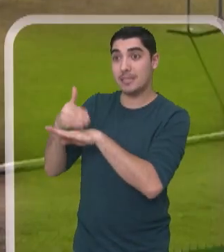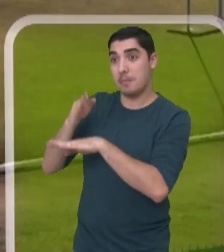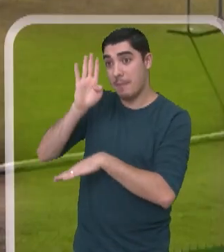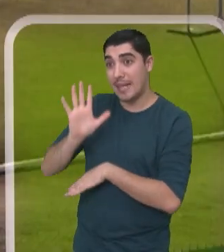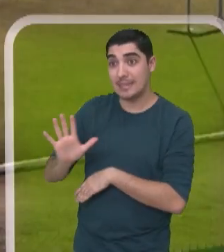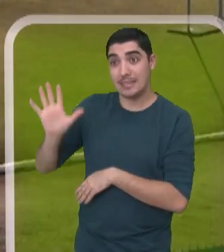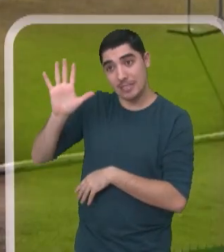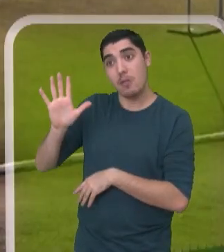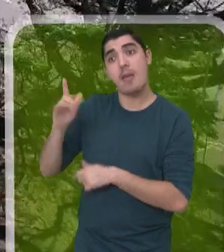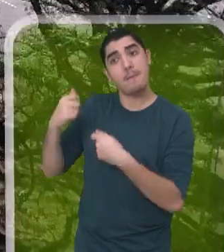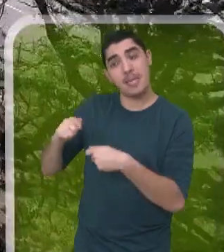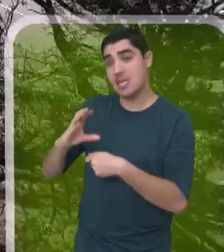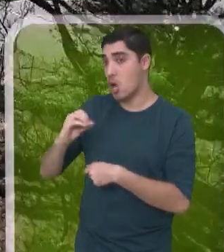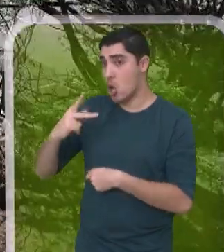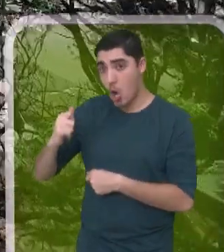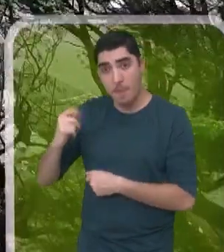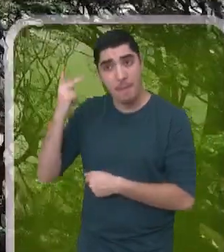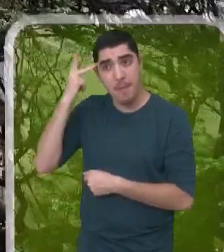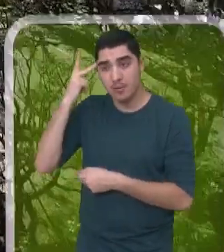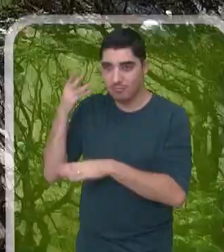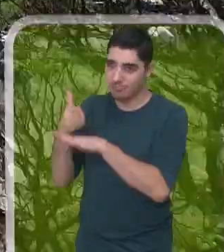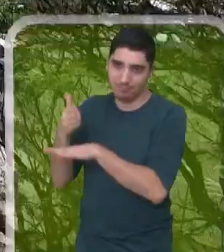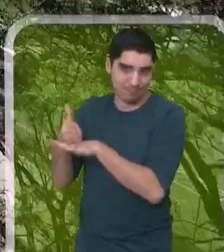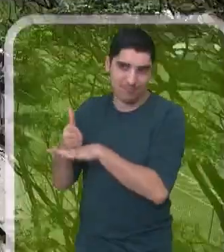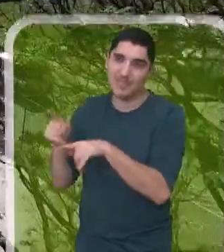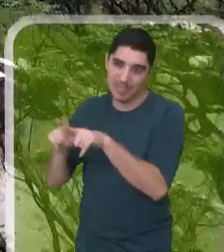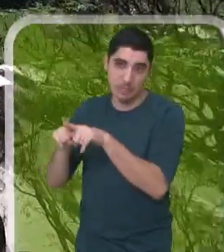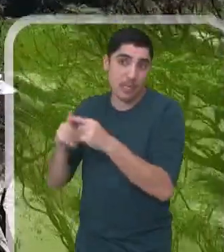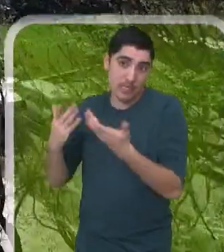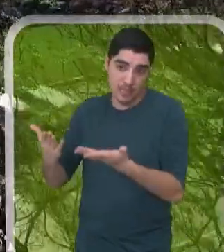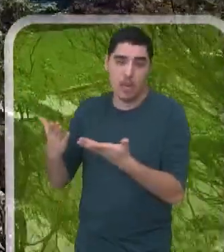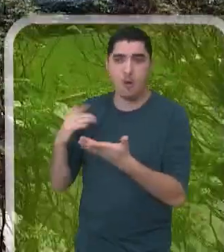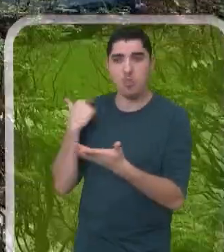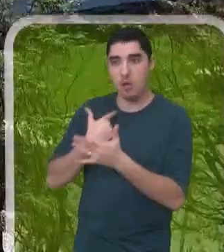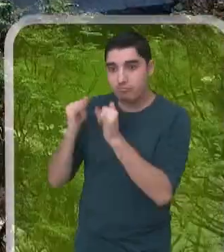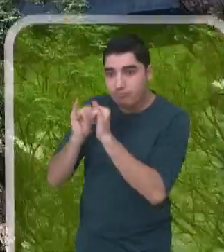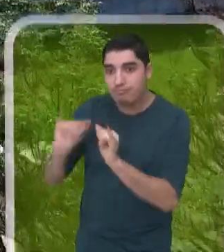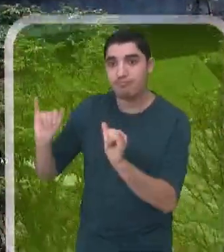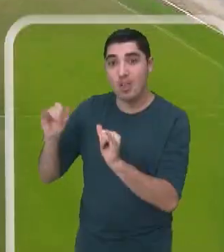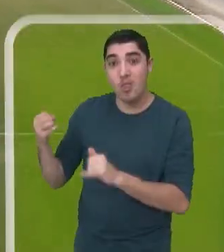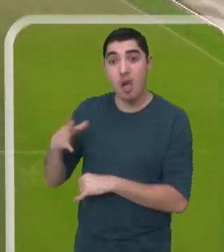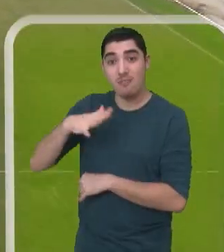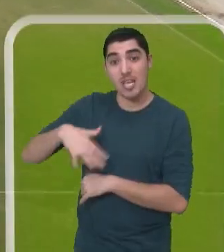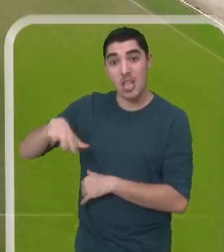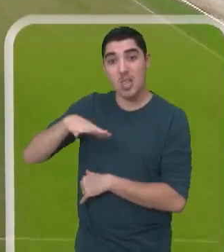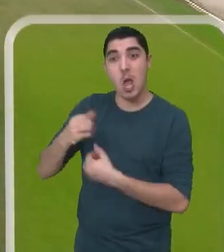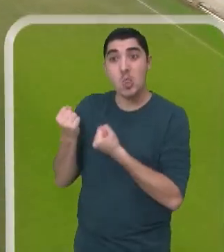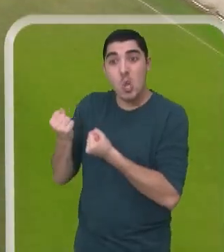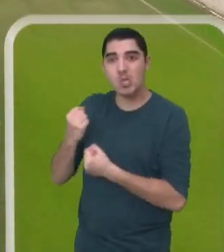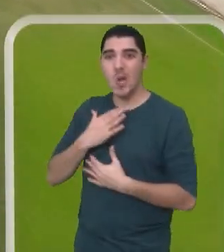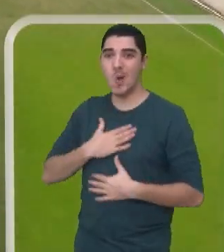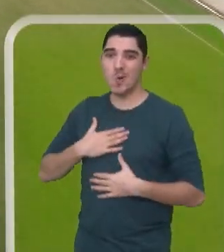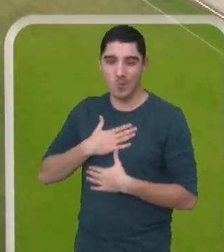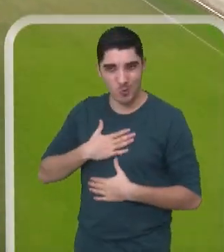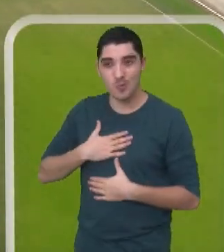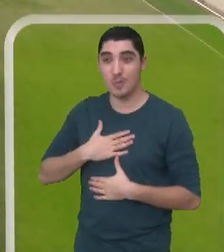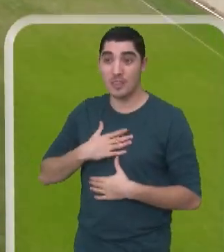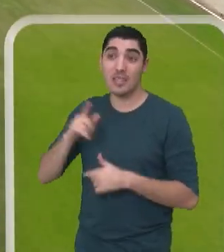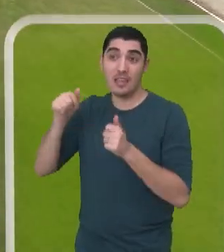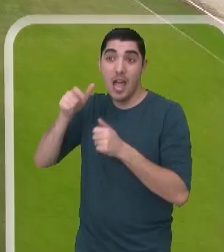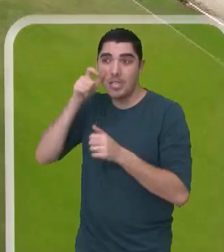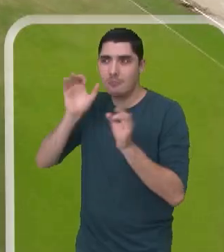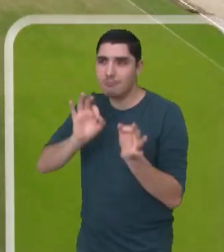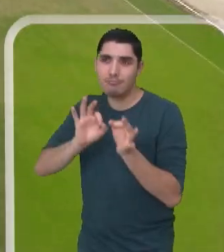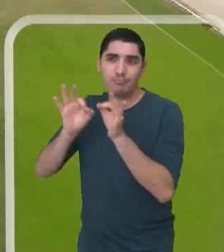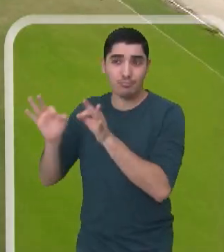Copa Paulista, não tem como não anunciar isso. Então, acho que essa é uma grande notícia para o torcedor também, que vai poder acompanhar, né, o time do São